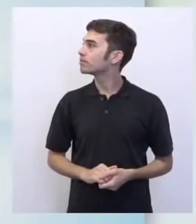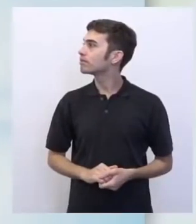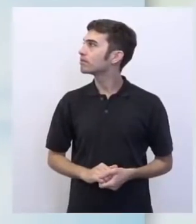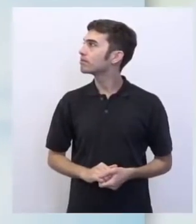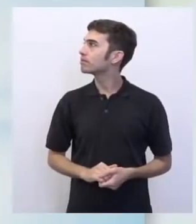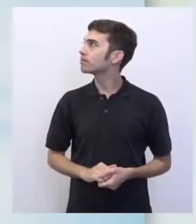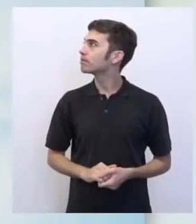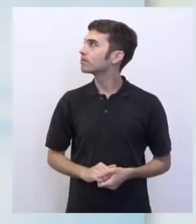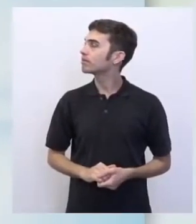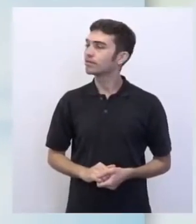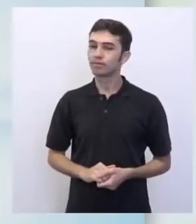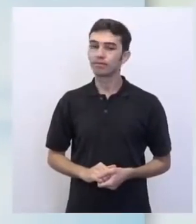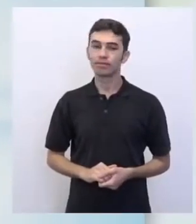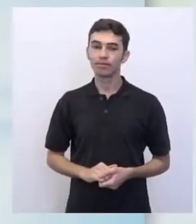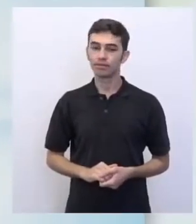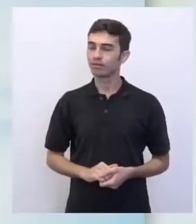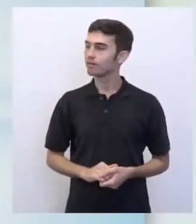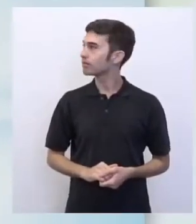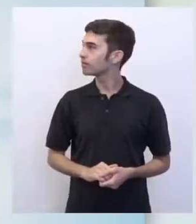Jales,